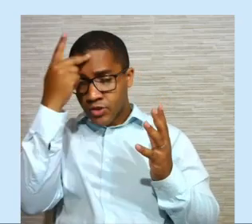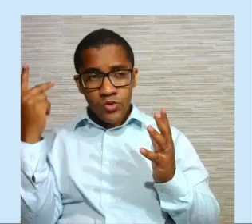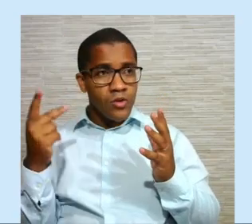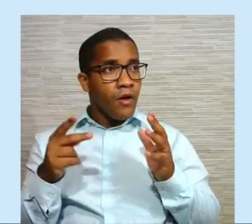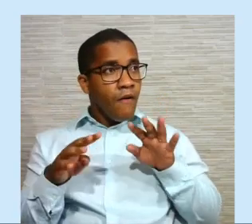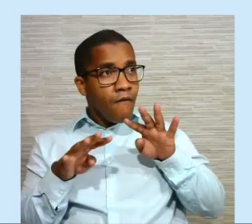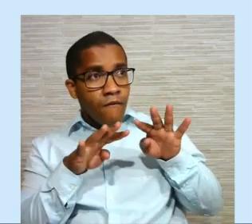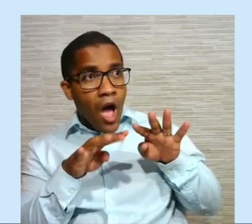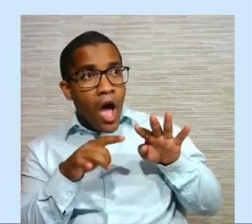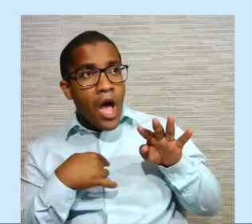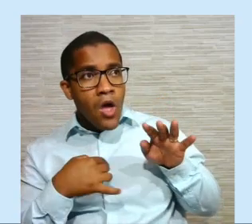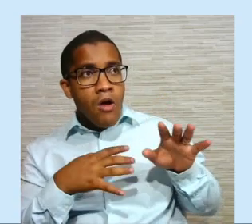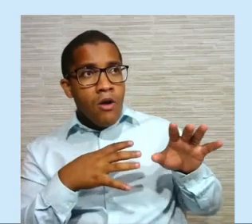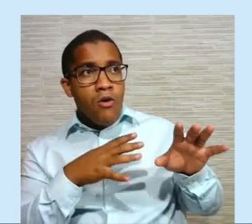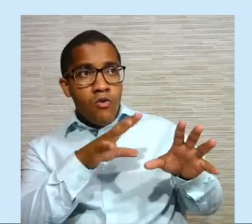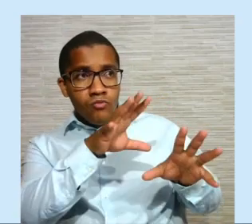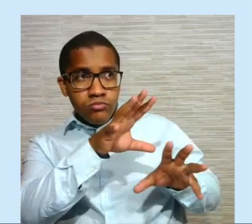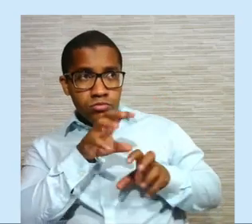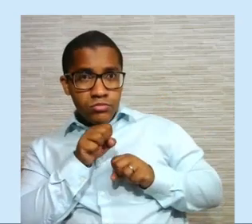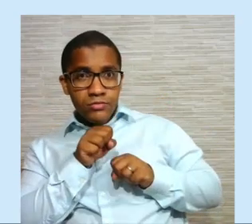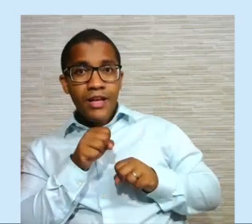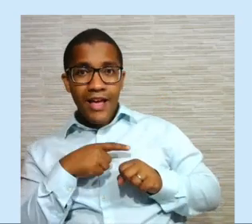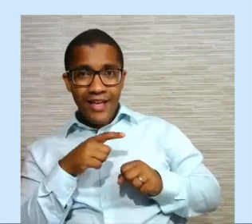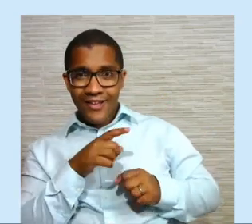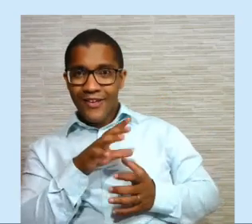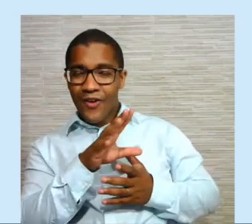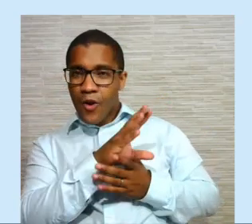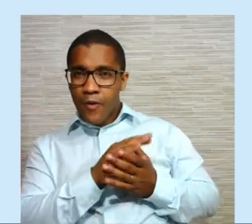seus ídolos, né, falavam algumas gírias,